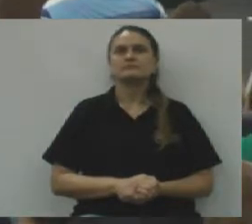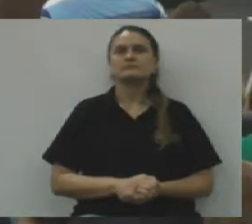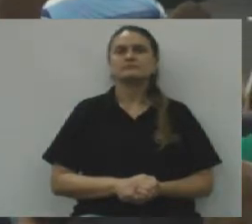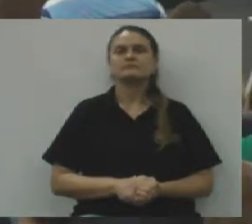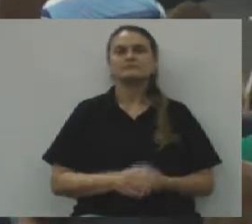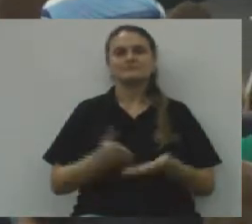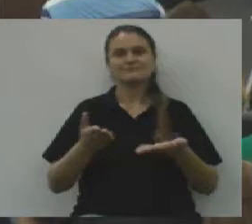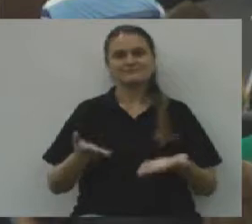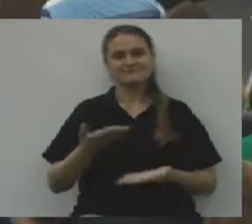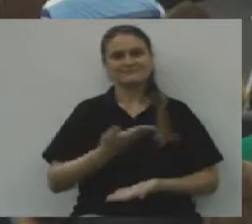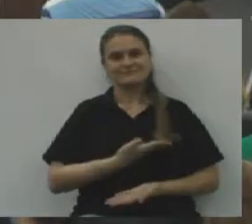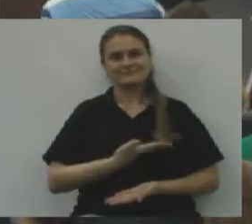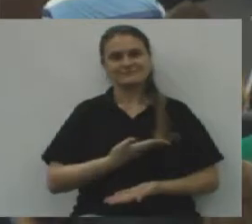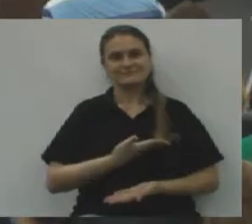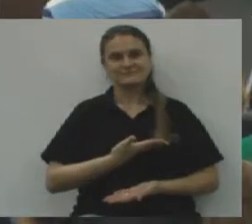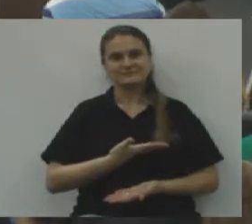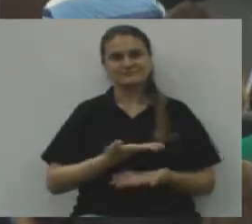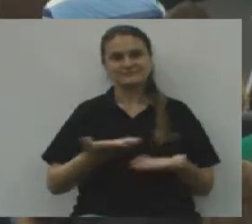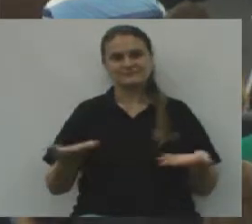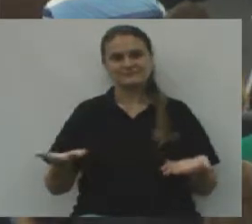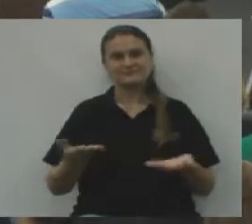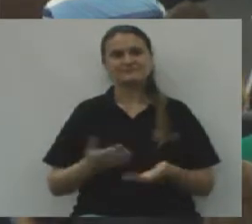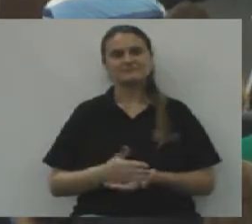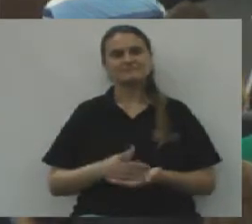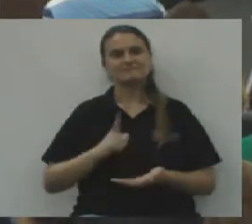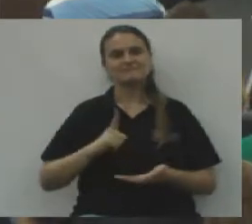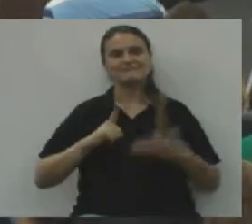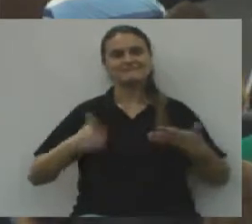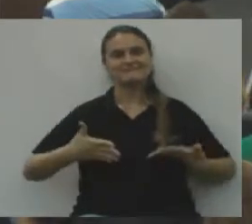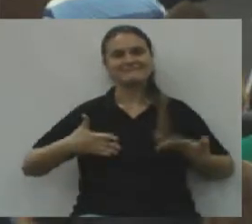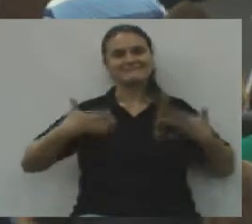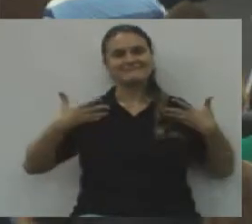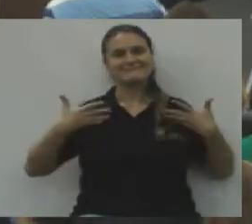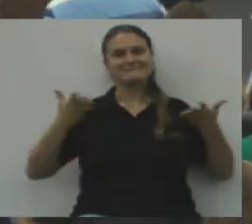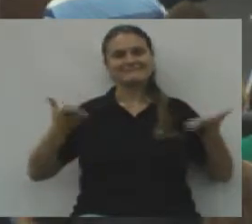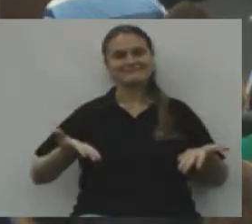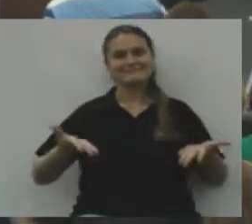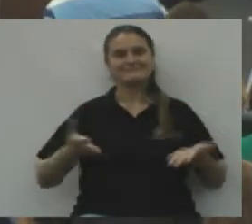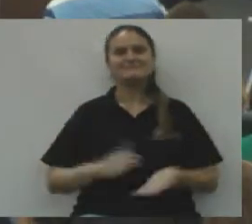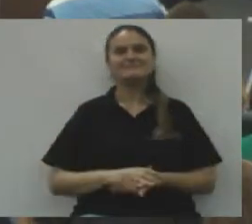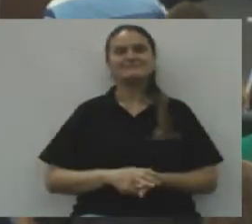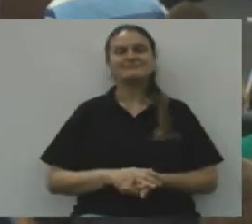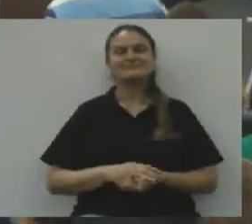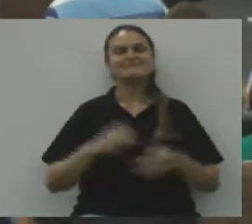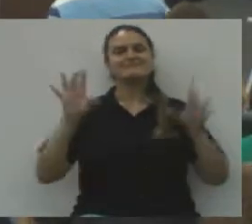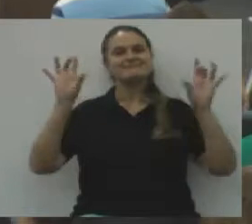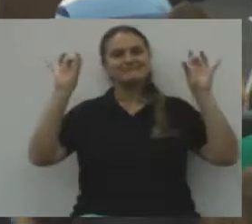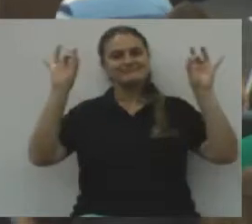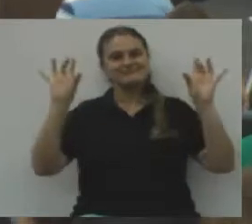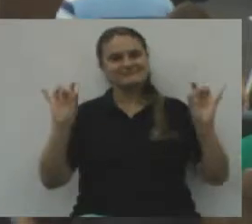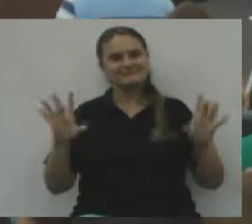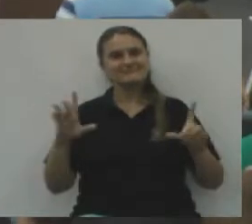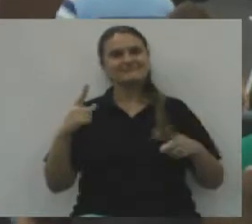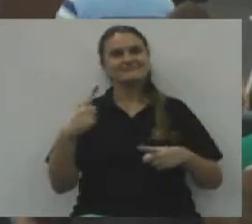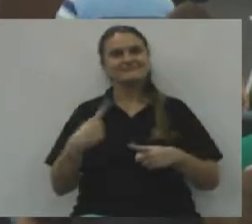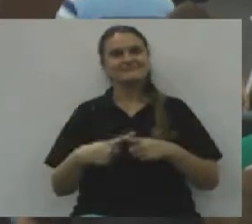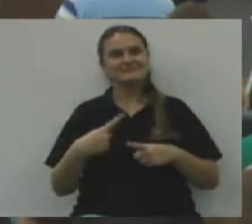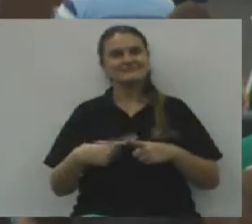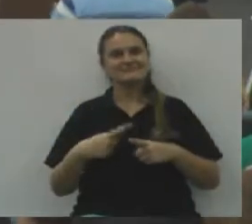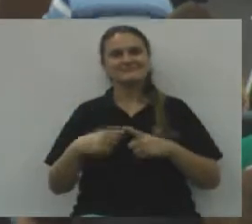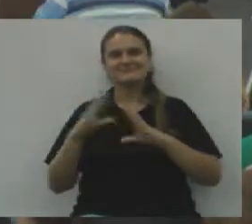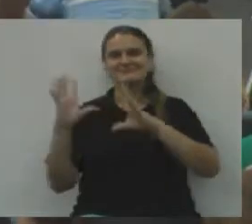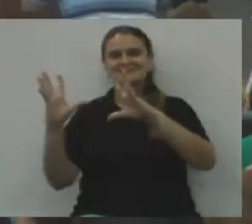Meus caros amigos, é uma tremenda alegria que estou aqui no dia de hoje, especialmente porque